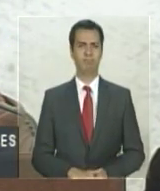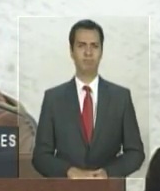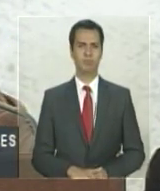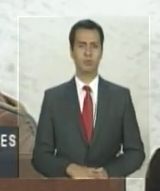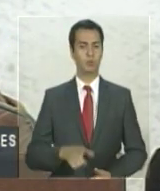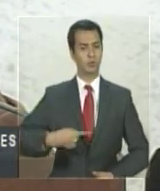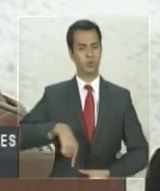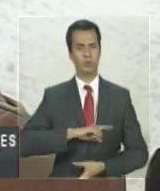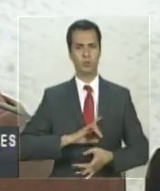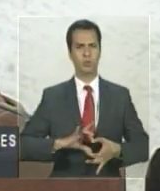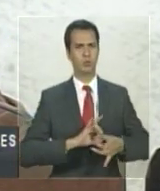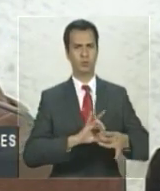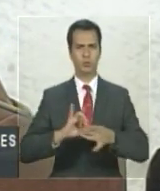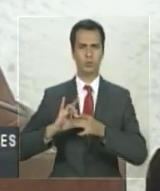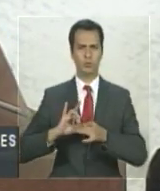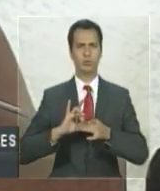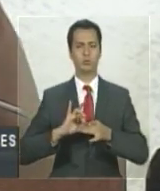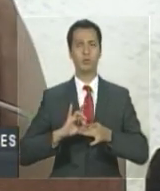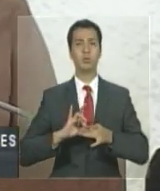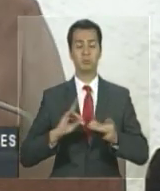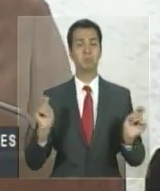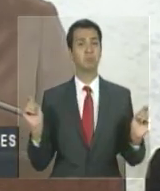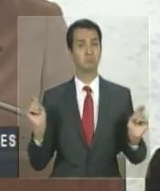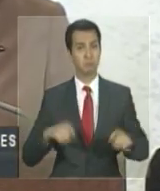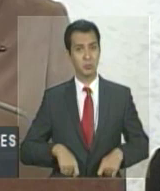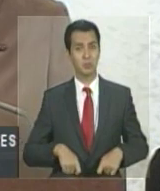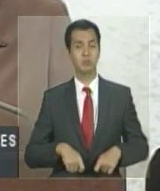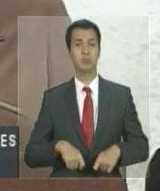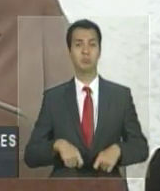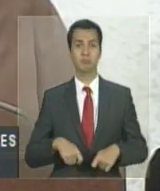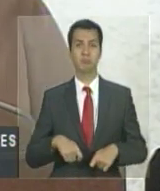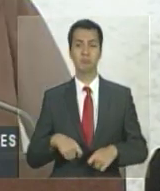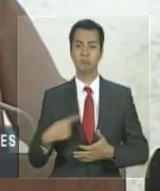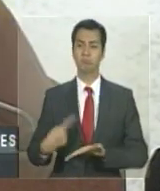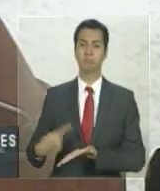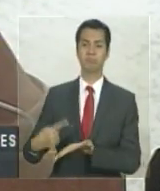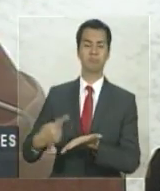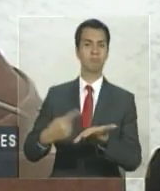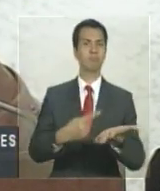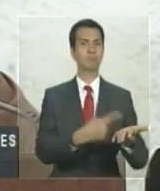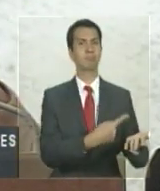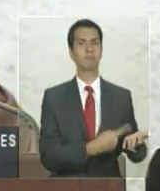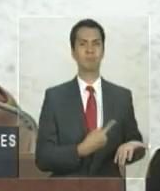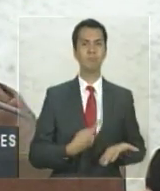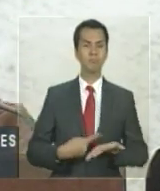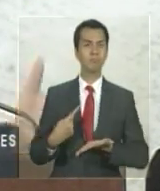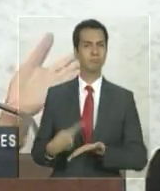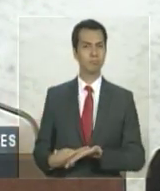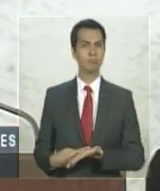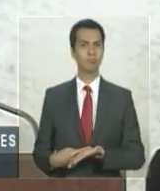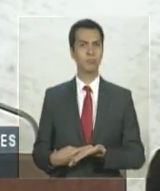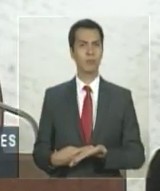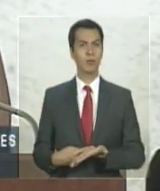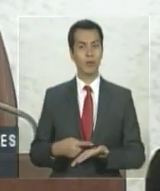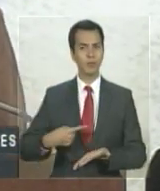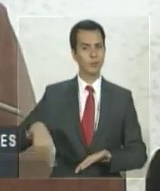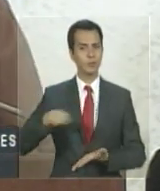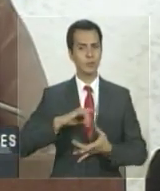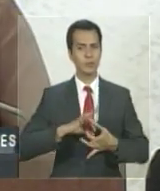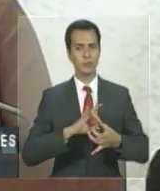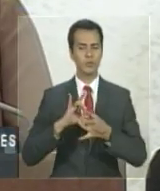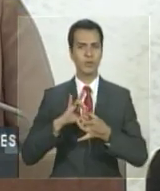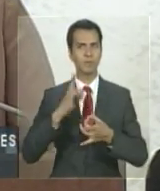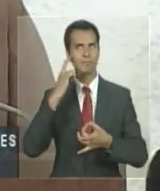juntos, nós somos capazes de fazer parcerias e, com as parcerias, fazer escolhas. Essas